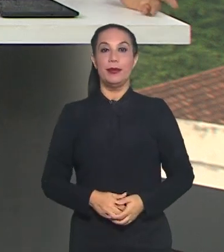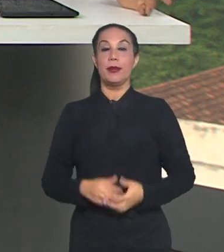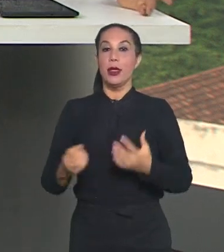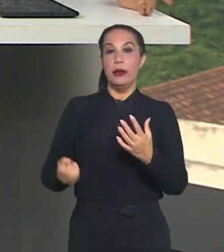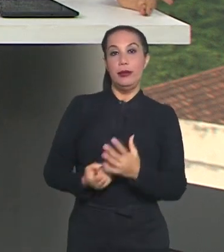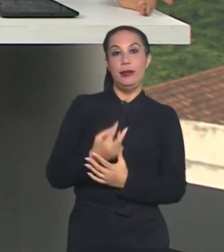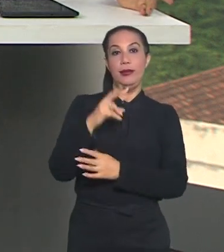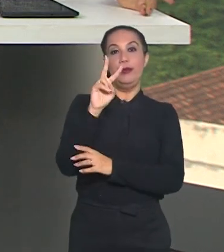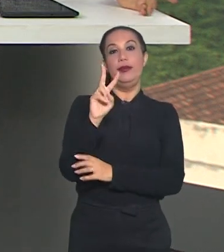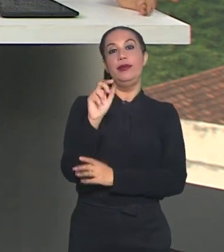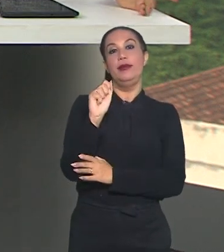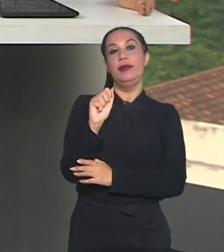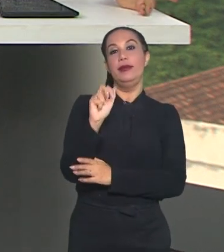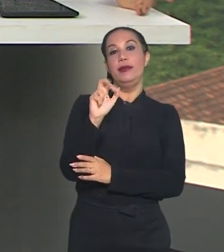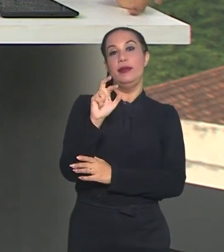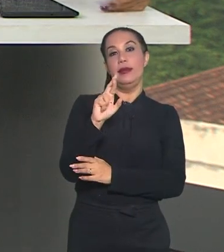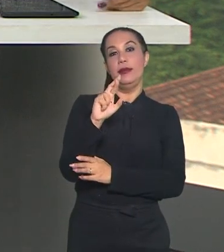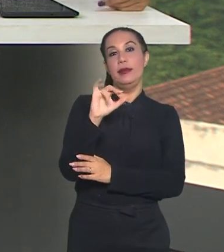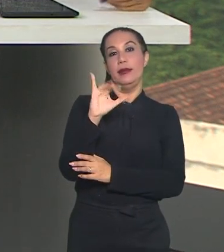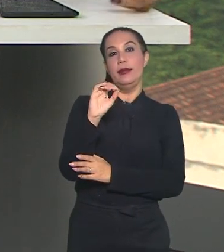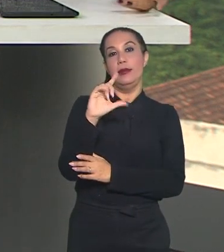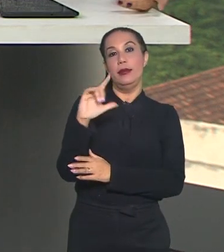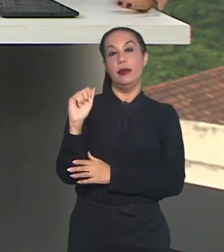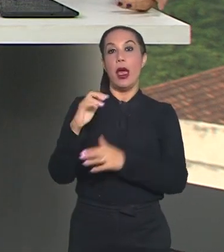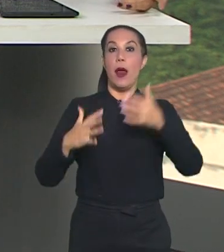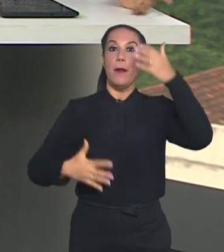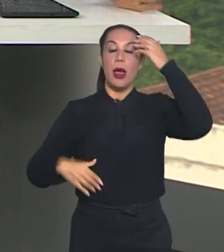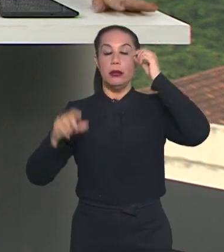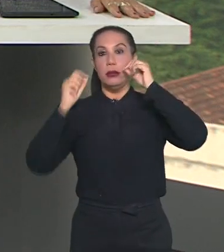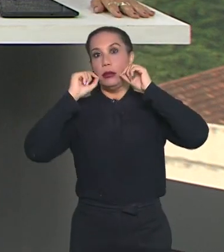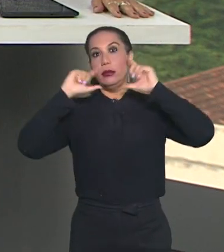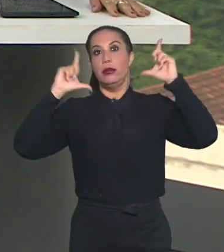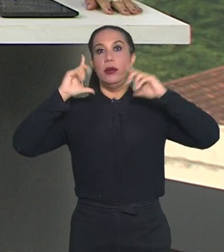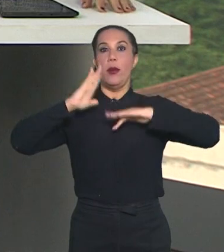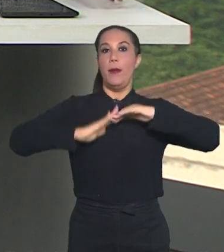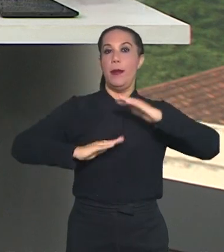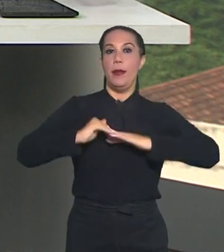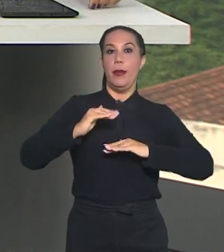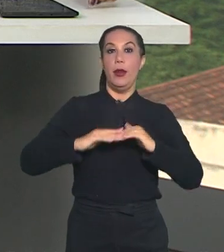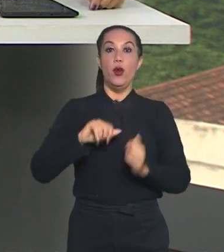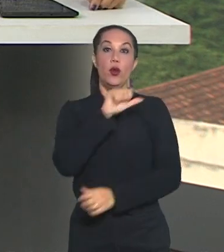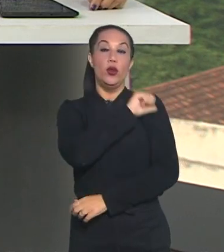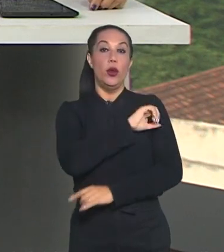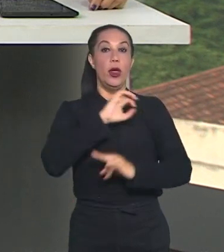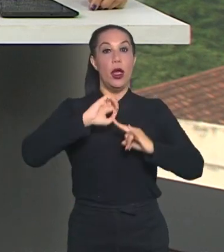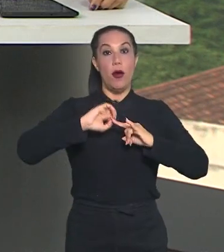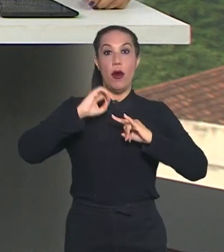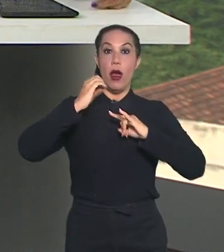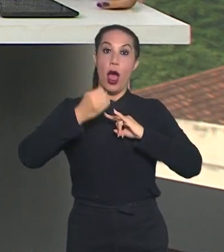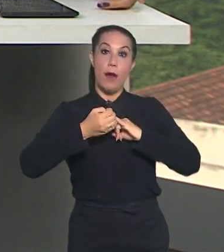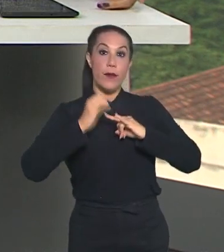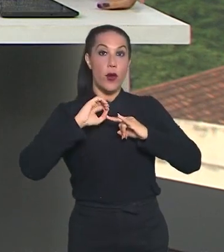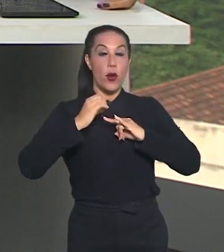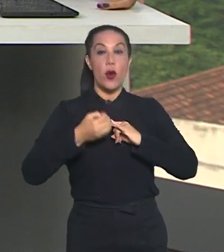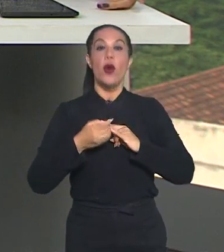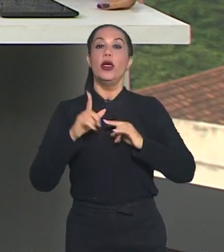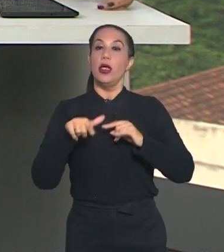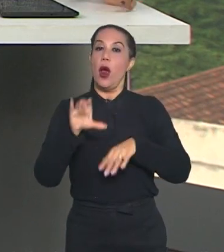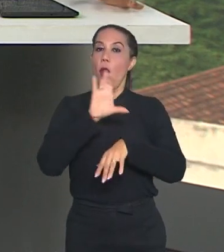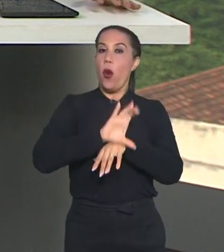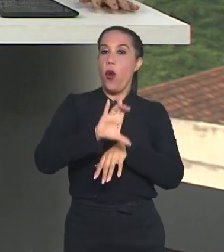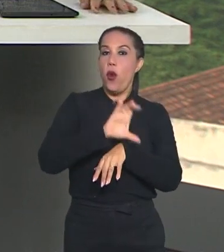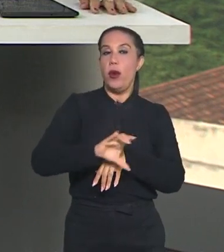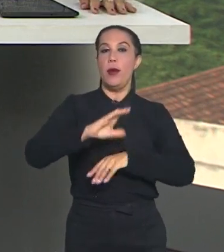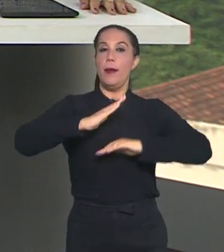E o surgimento da varíola dos macacos acendeu um alerta entre os especialistas. Aqui no Rio de Janeiro, a Fiocruz realiza